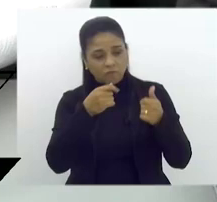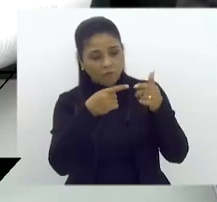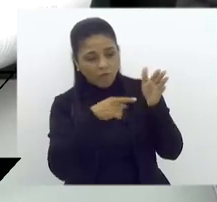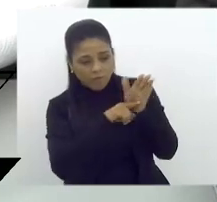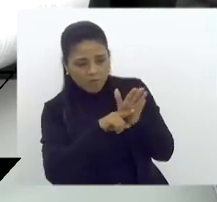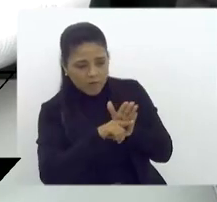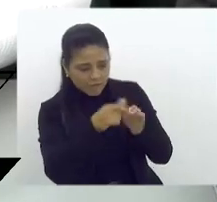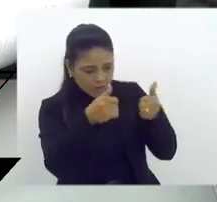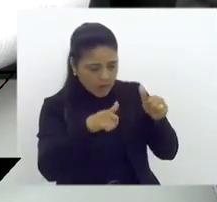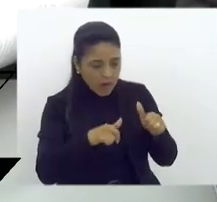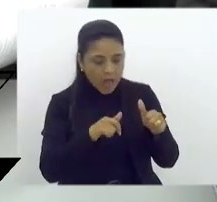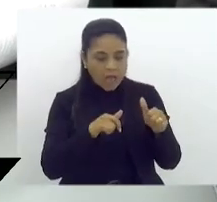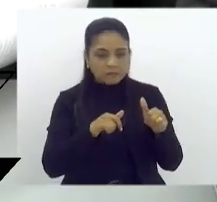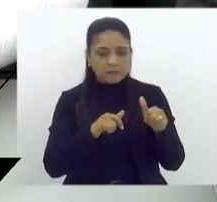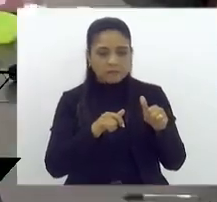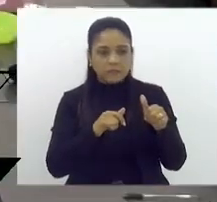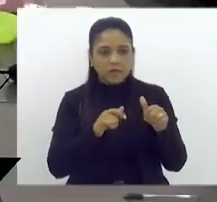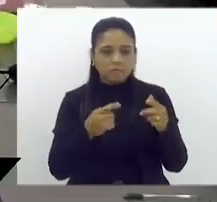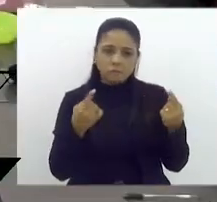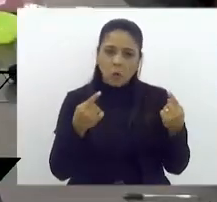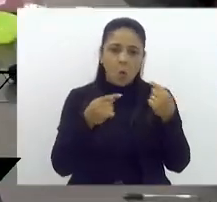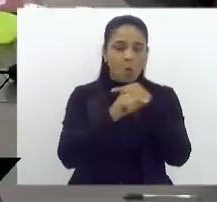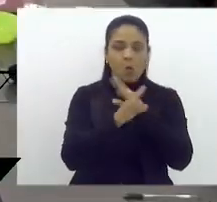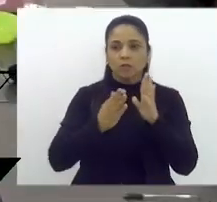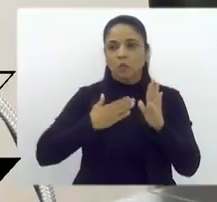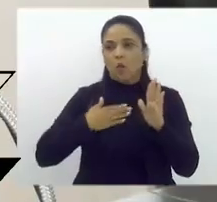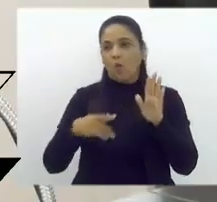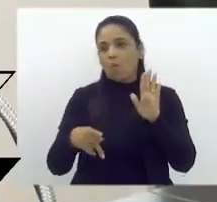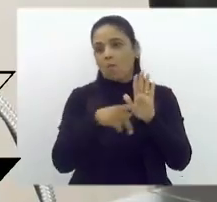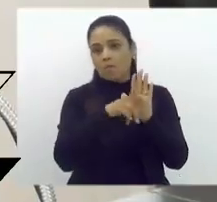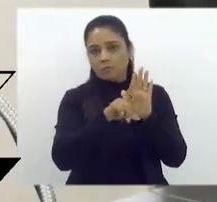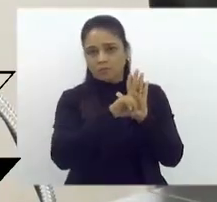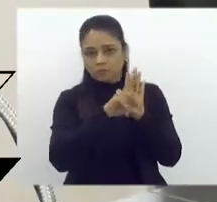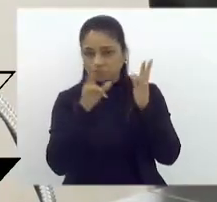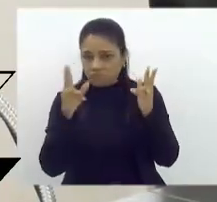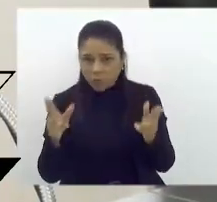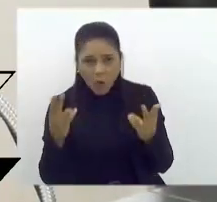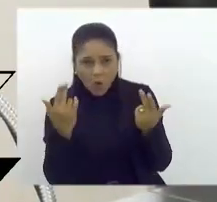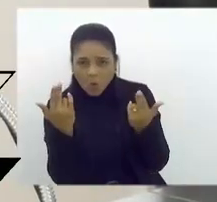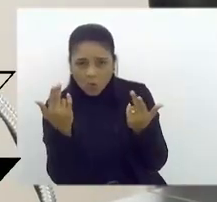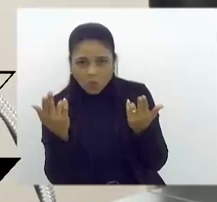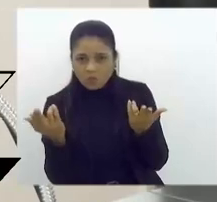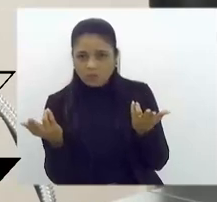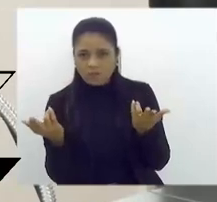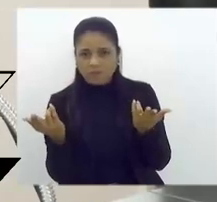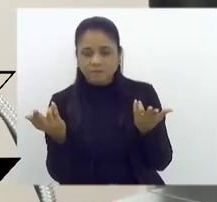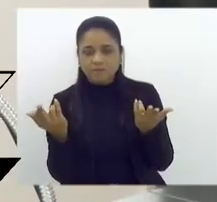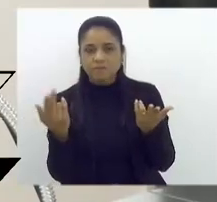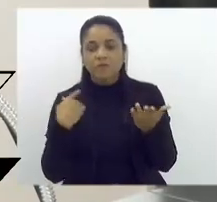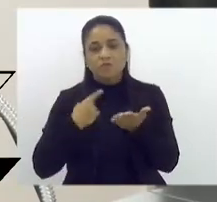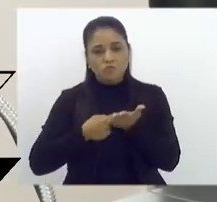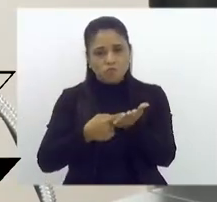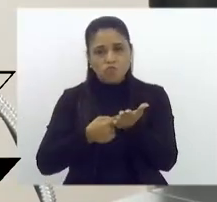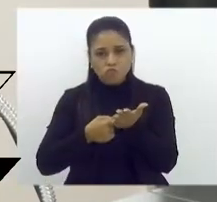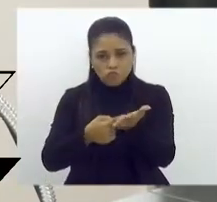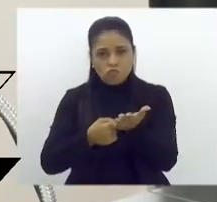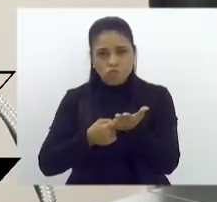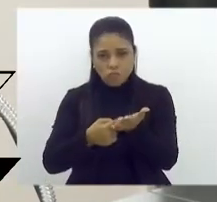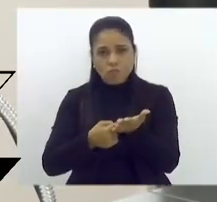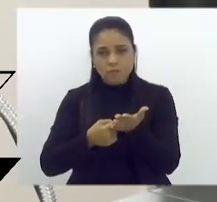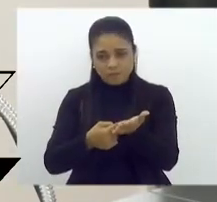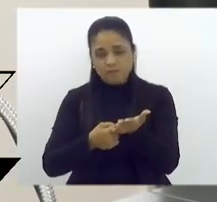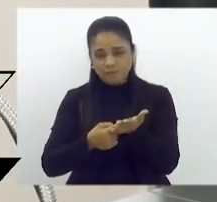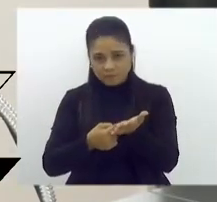contradição com o meu. Se não tiver, a gente pode muda o meu, mudo o dele, não há problema. E fico com compromisso declarando o